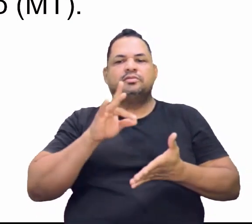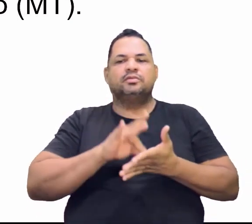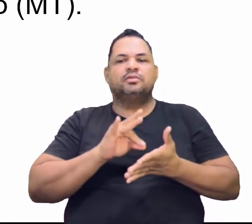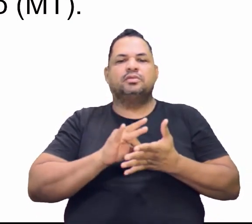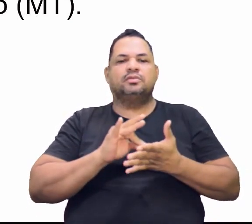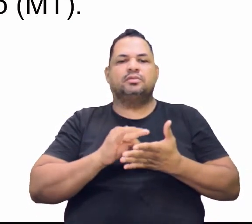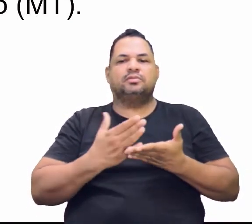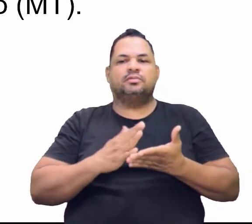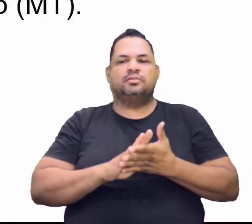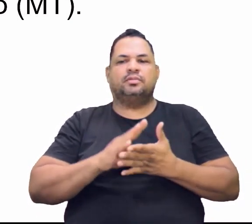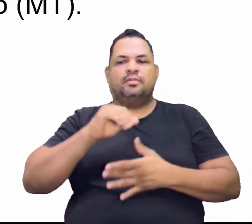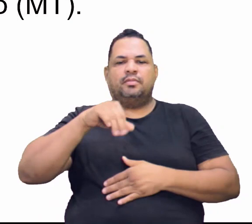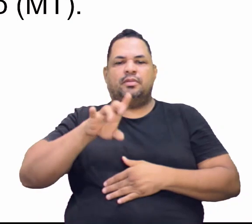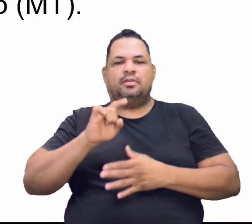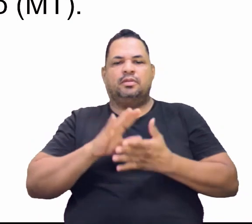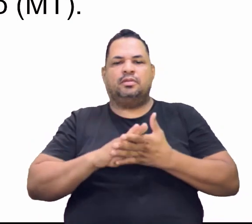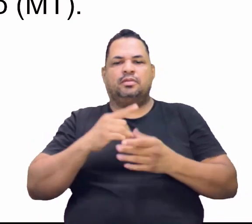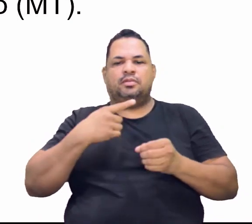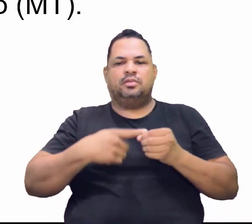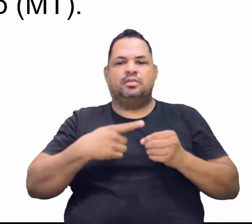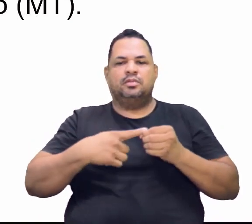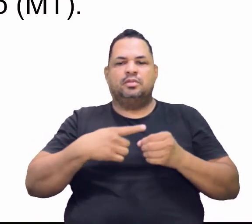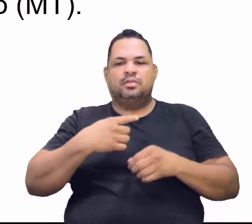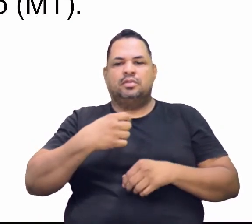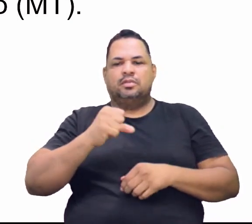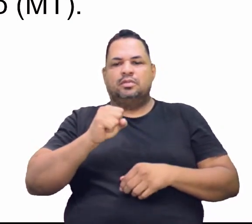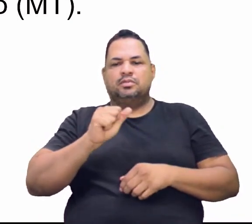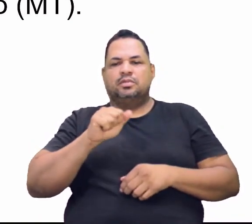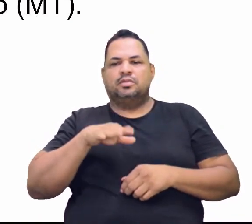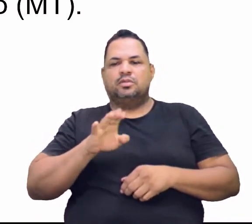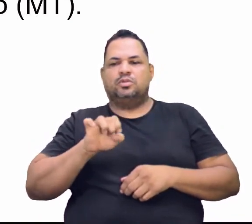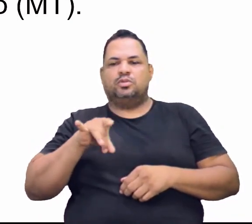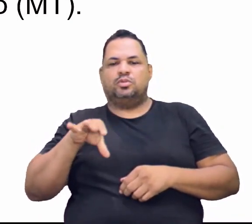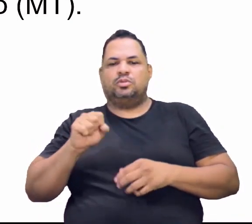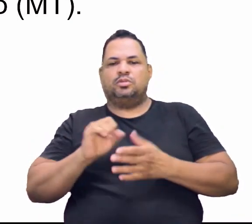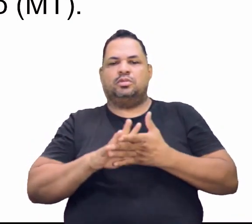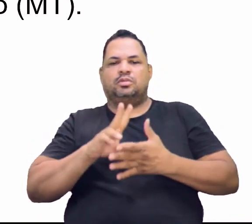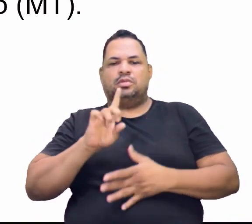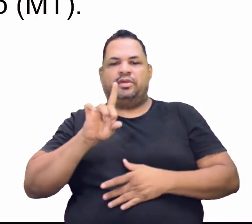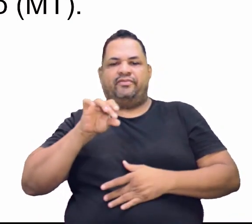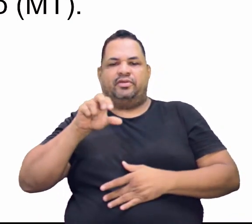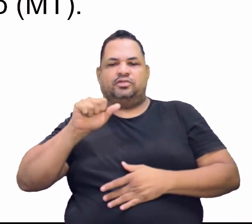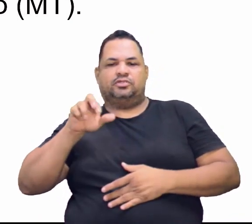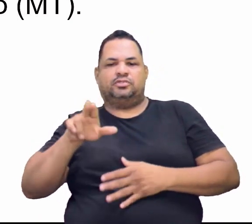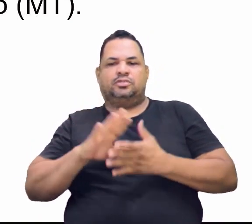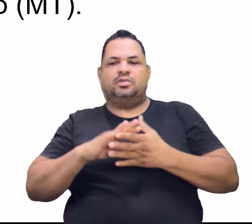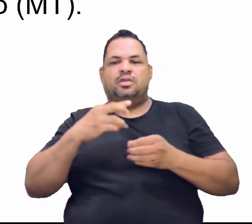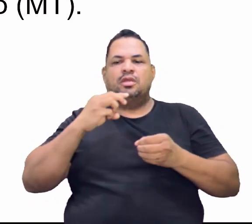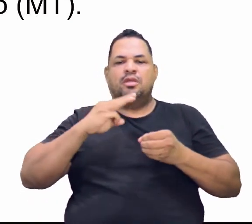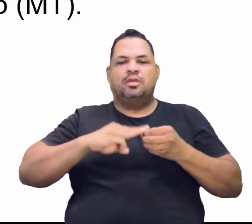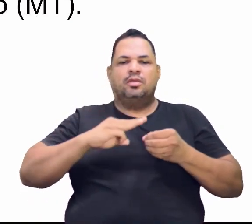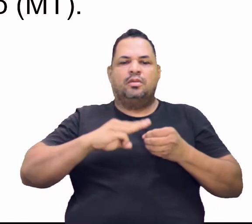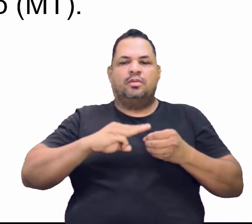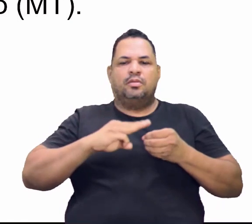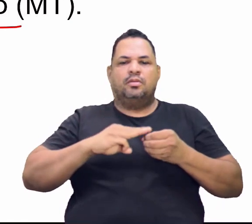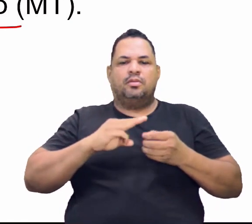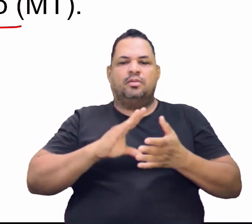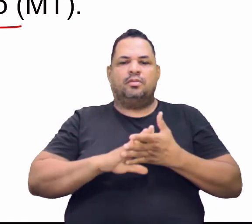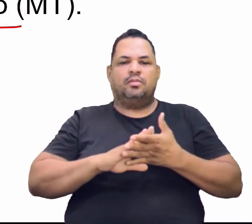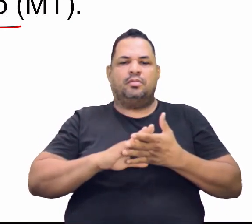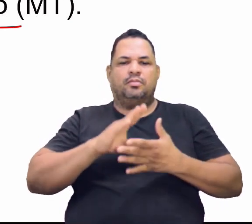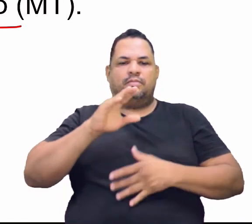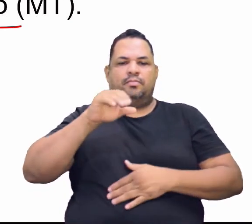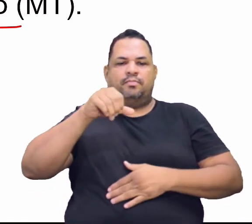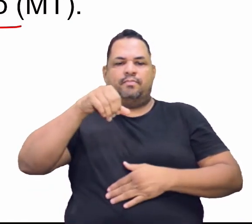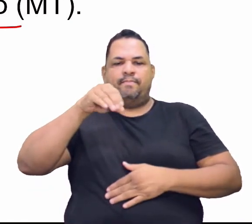Pantanal. Mimoso é distrito de Santo Antônio de Levegê. Santo Antônio de Levegê é município de Barão